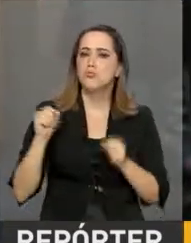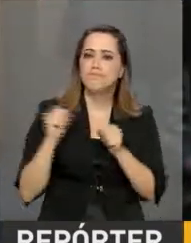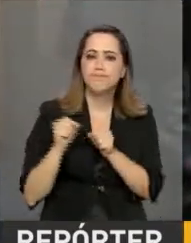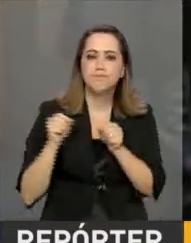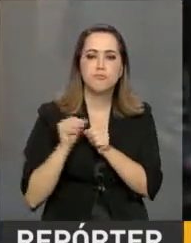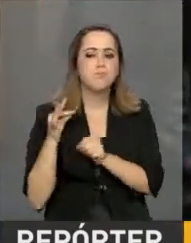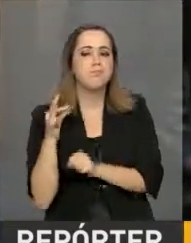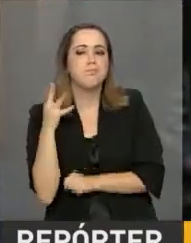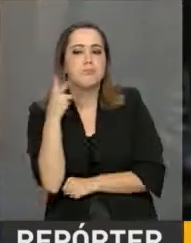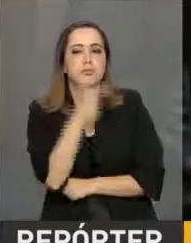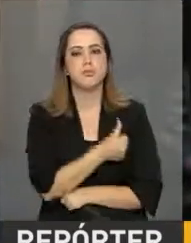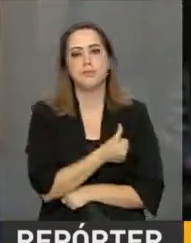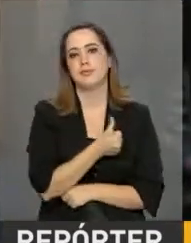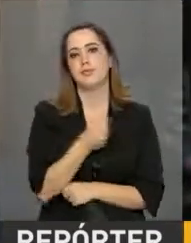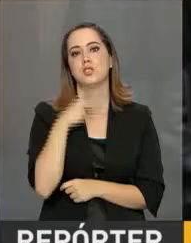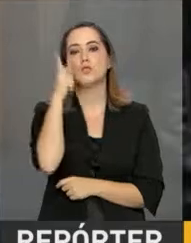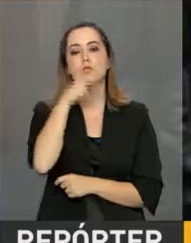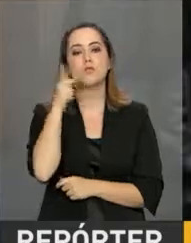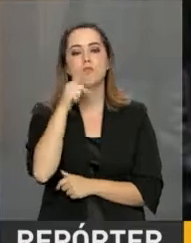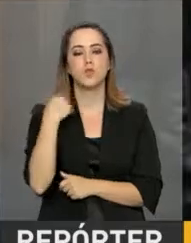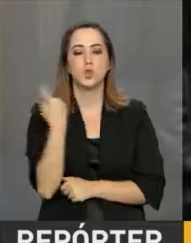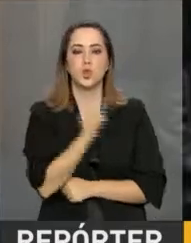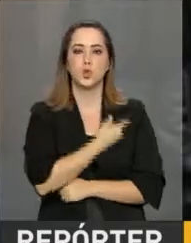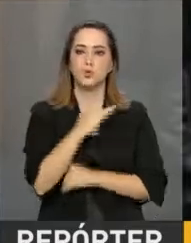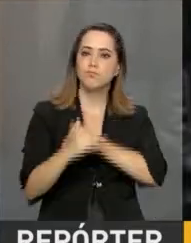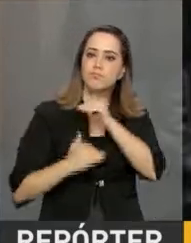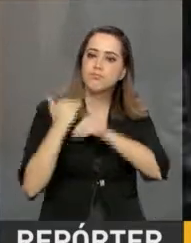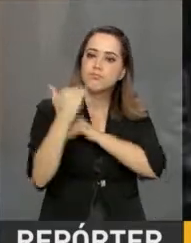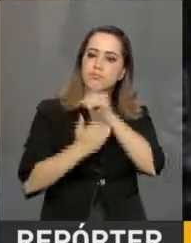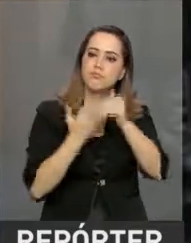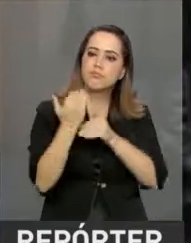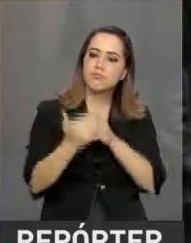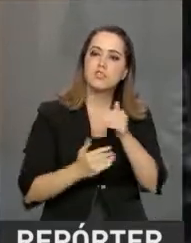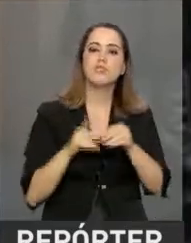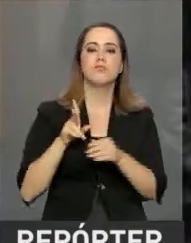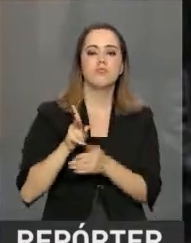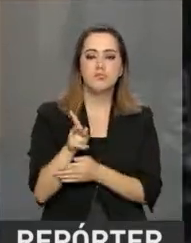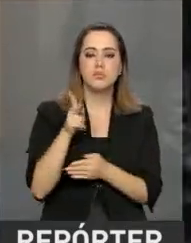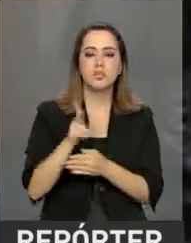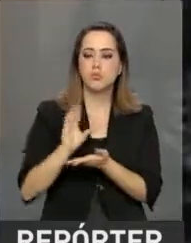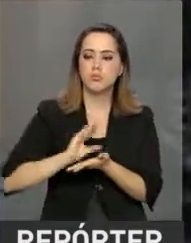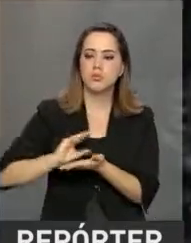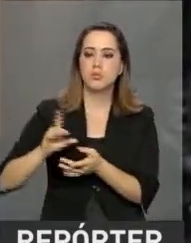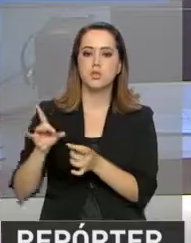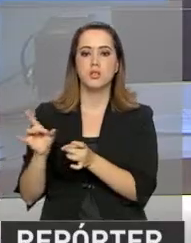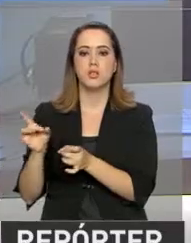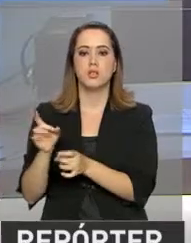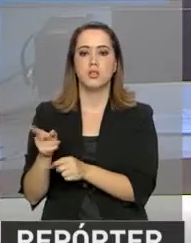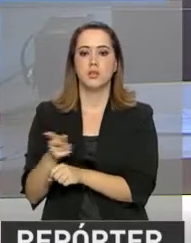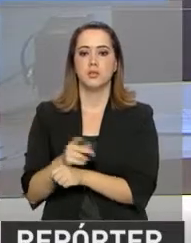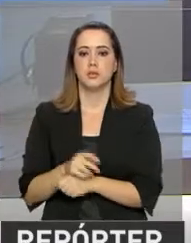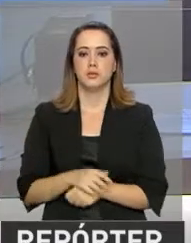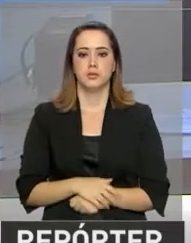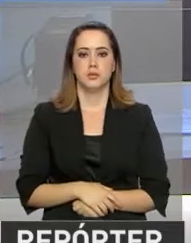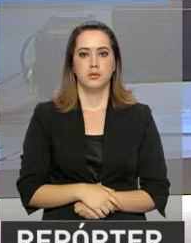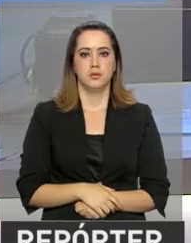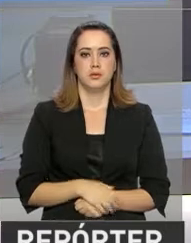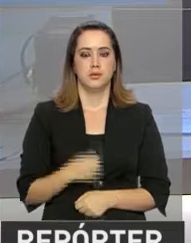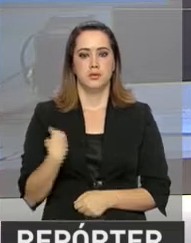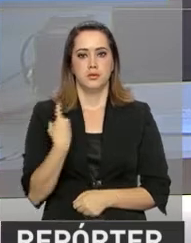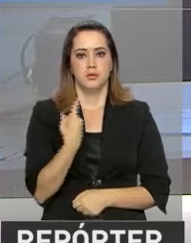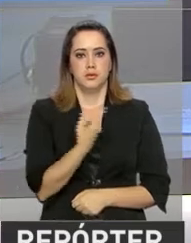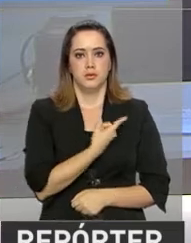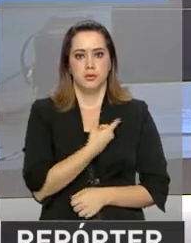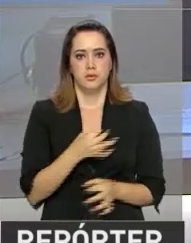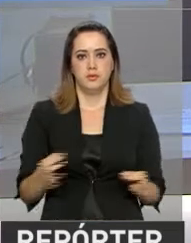em pleno crescimento de investimento, cada vez exportando mais. E nós ficamos por